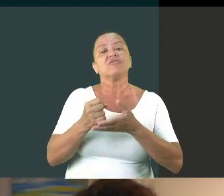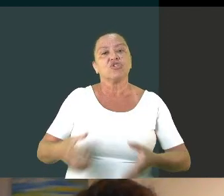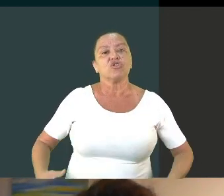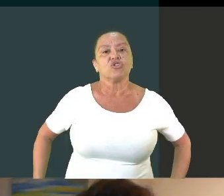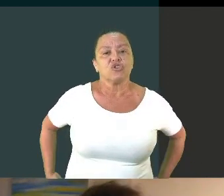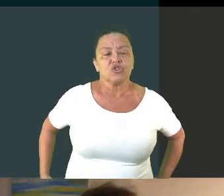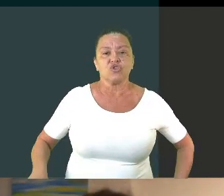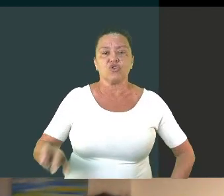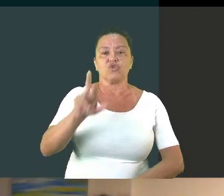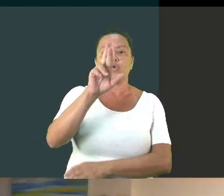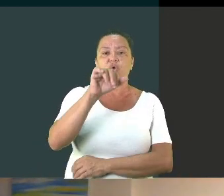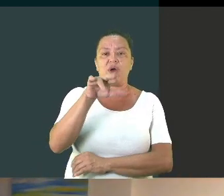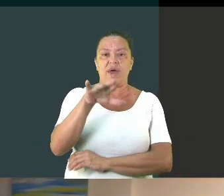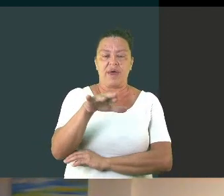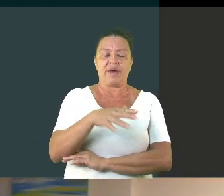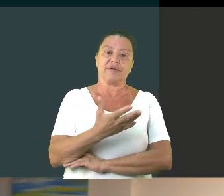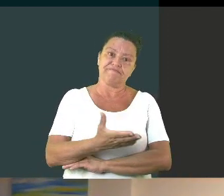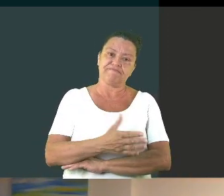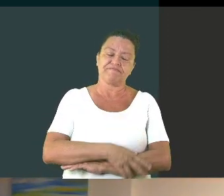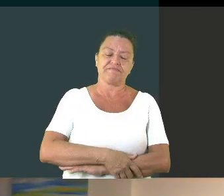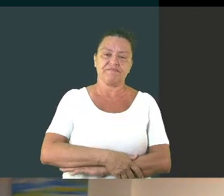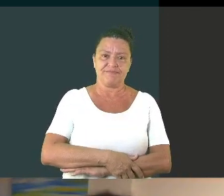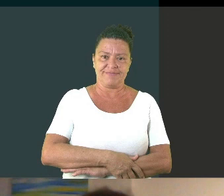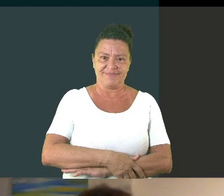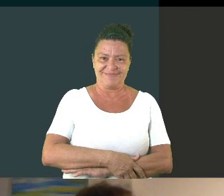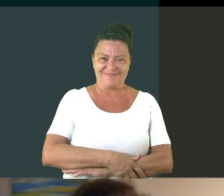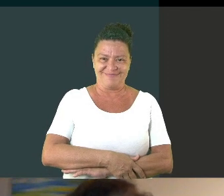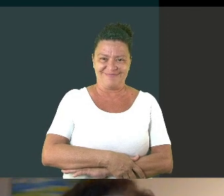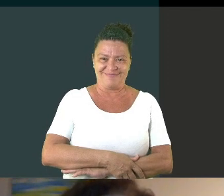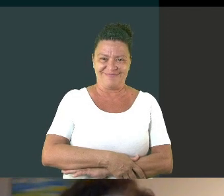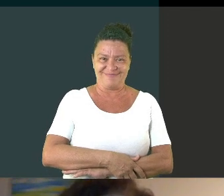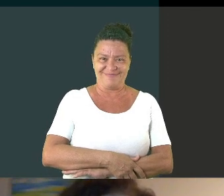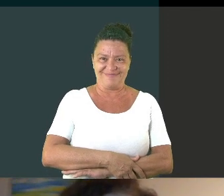suprarrenais. E então